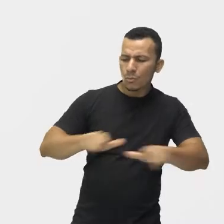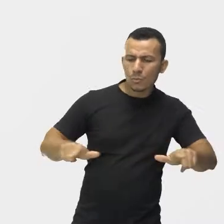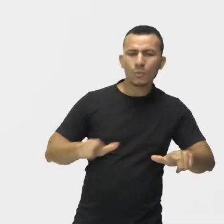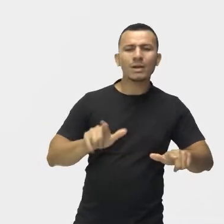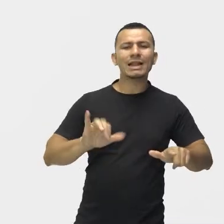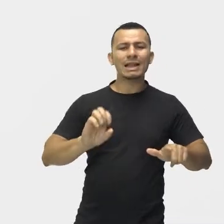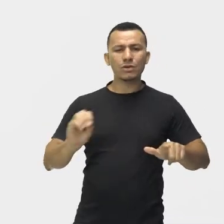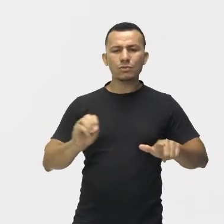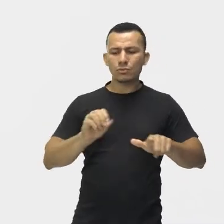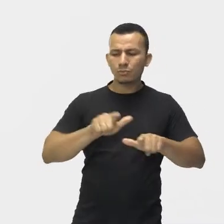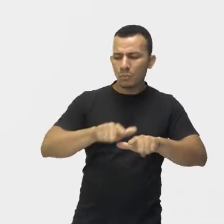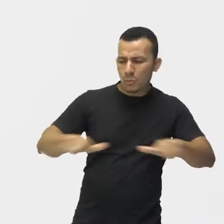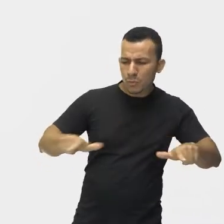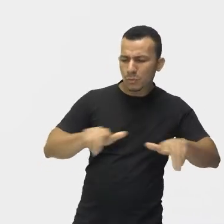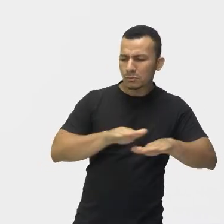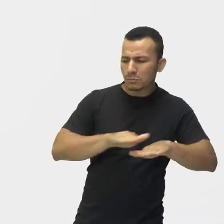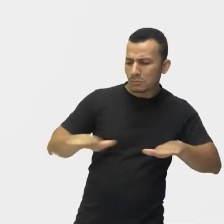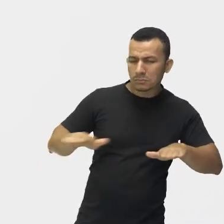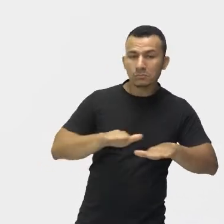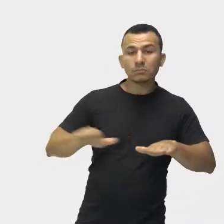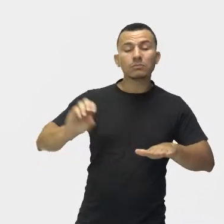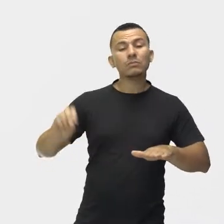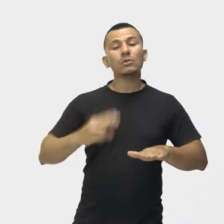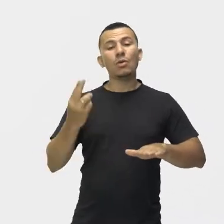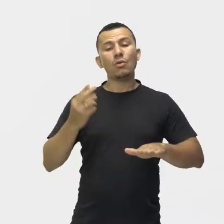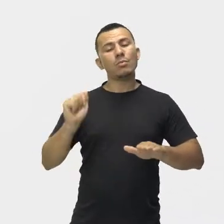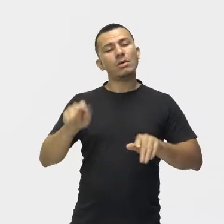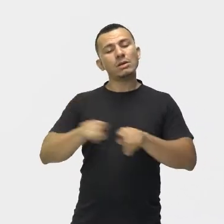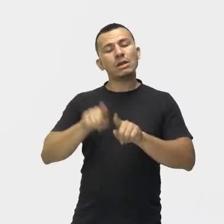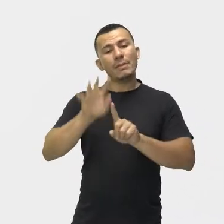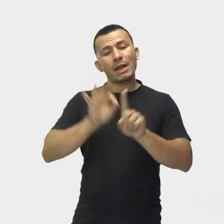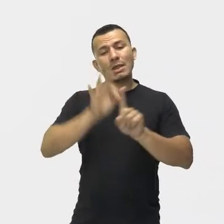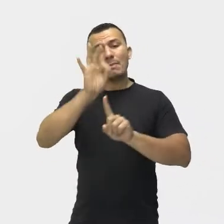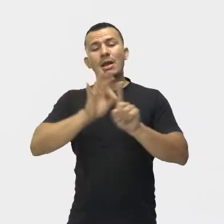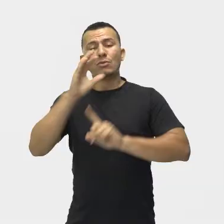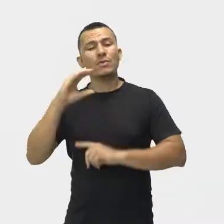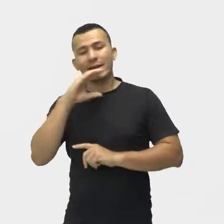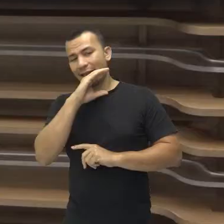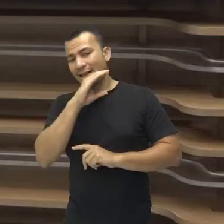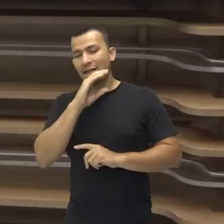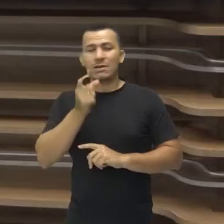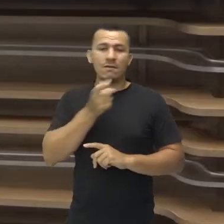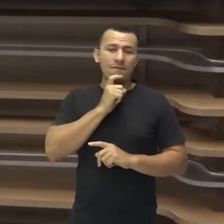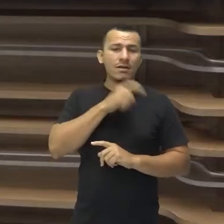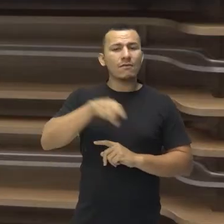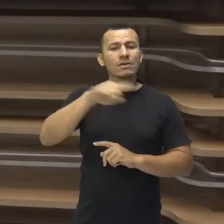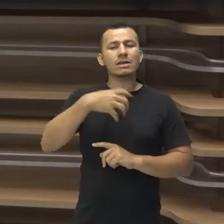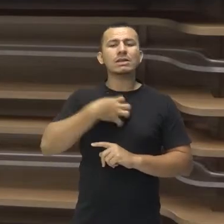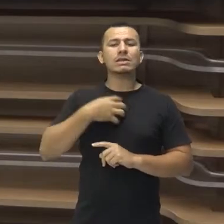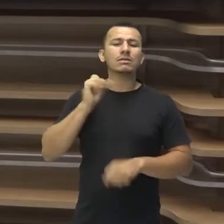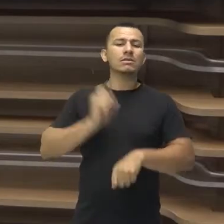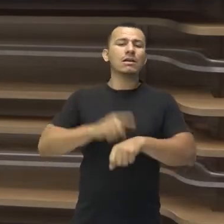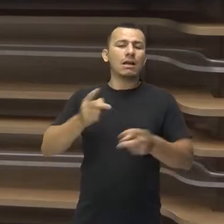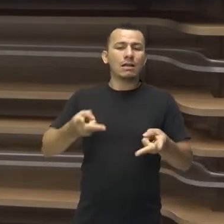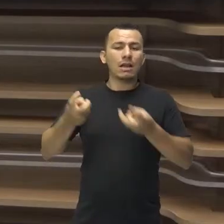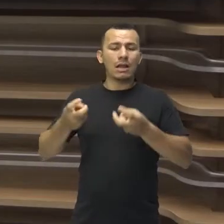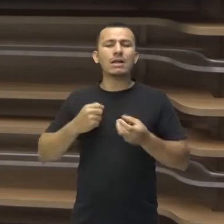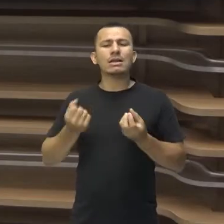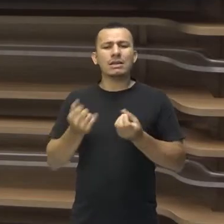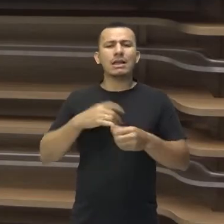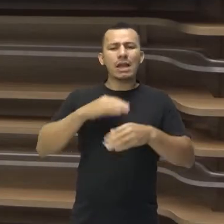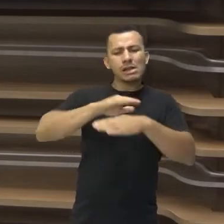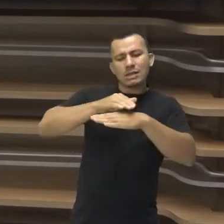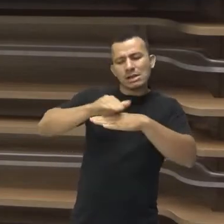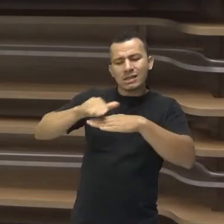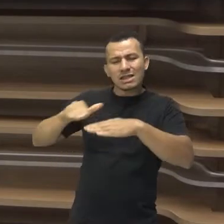mas você também vai tocar em algo que seja em uma temperatura diferenciada, ou quente, ou fria, você vai poder perceber se ela é áspera, se tem